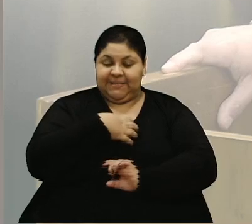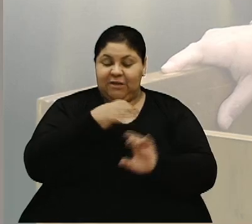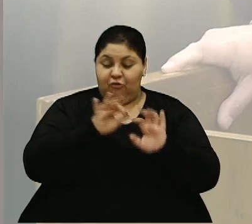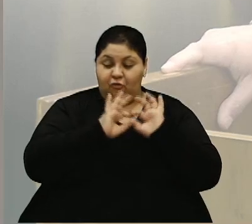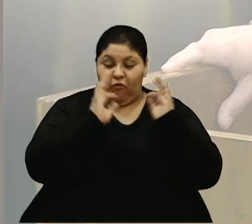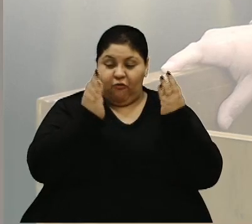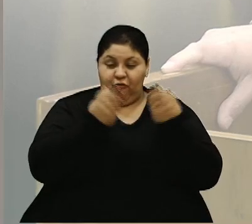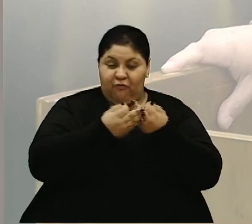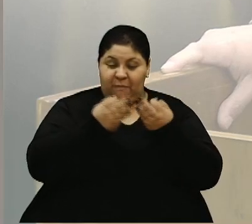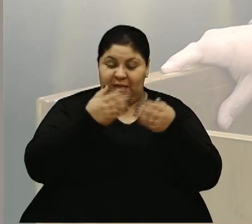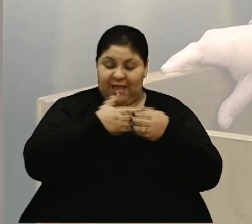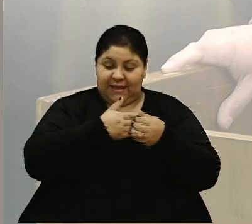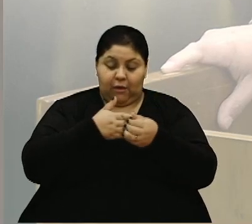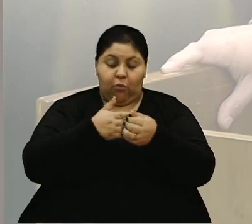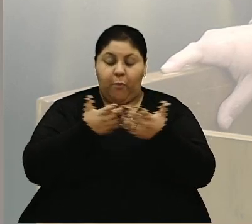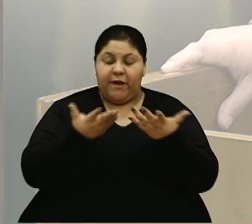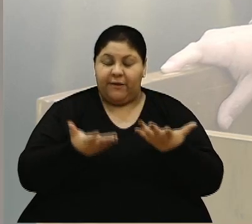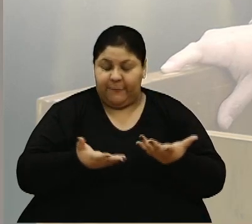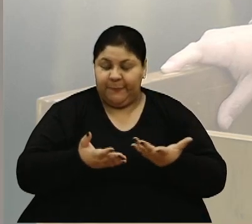que acompanha